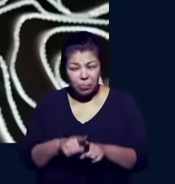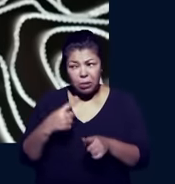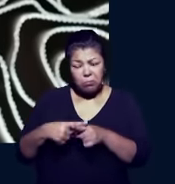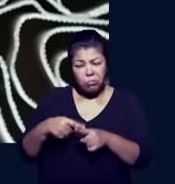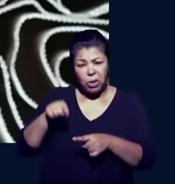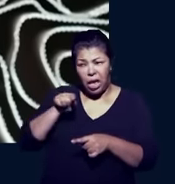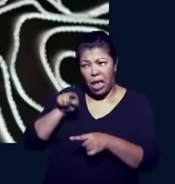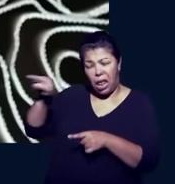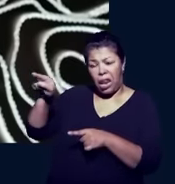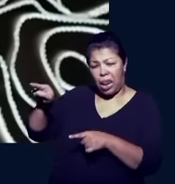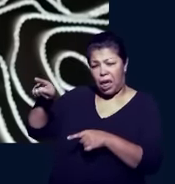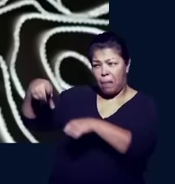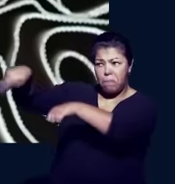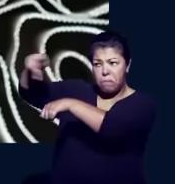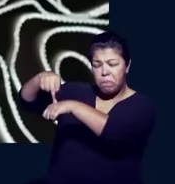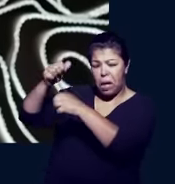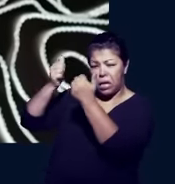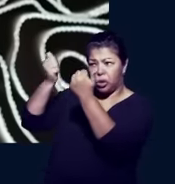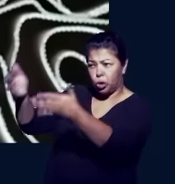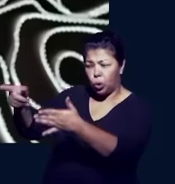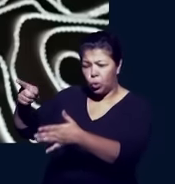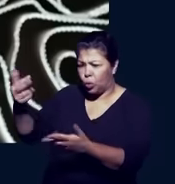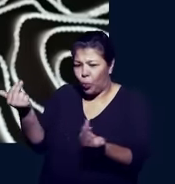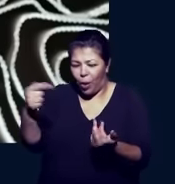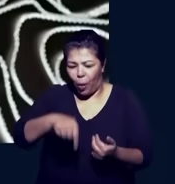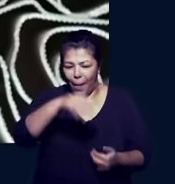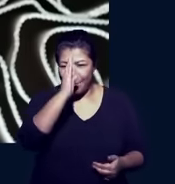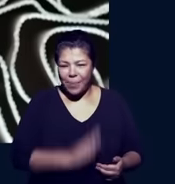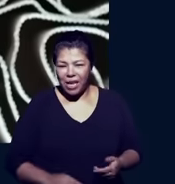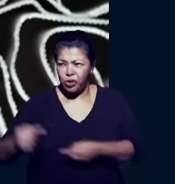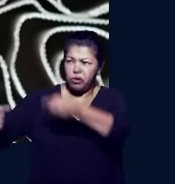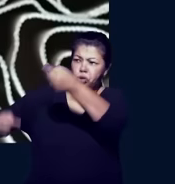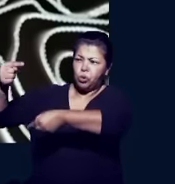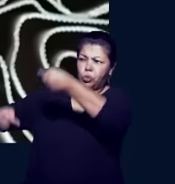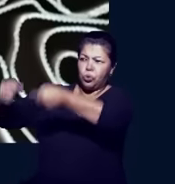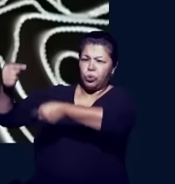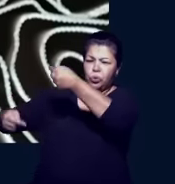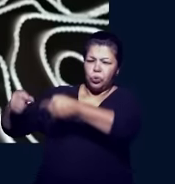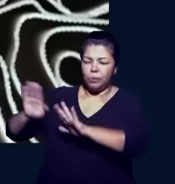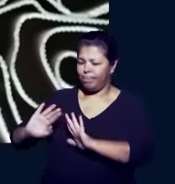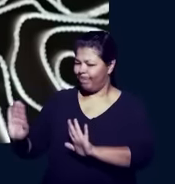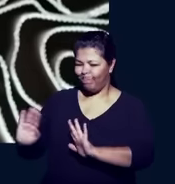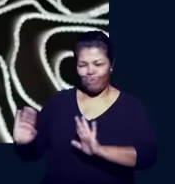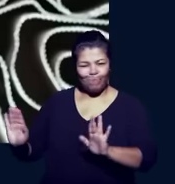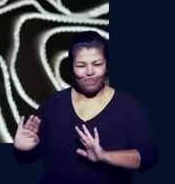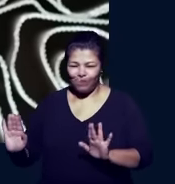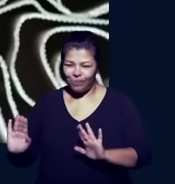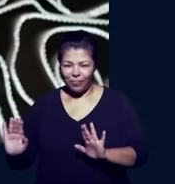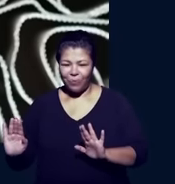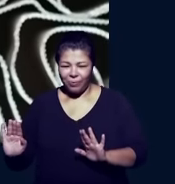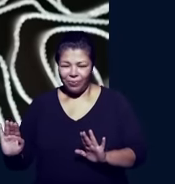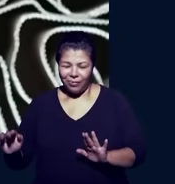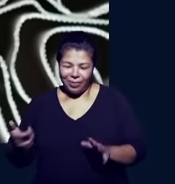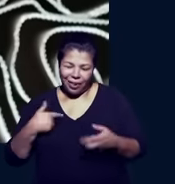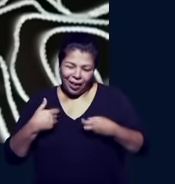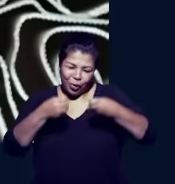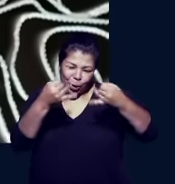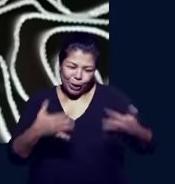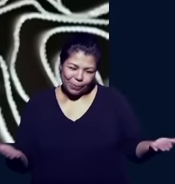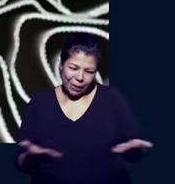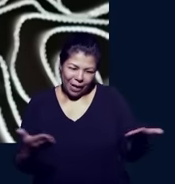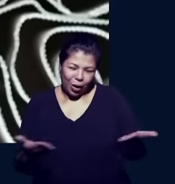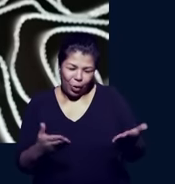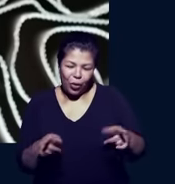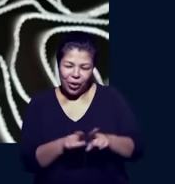discutindo indo a ansiedade da semana passada você vai mexer aqui na meta aqui ou ali né eu acabei de dar essa rodada como você falou pelo